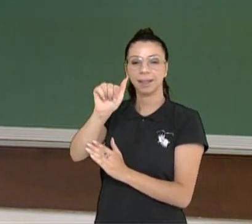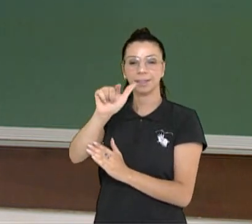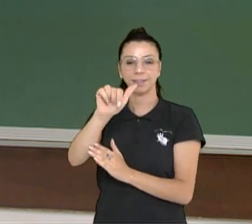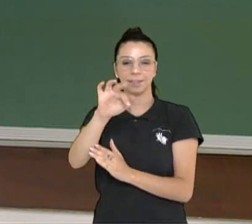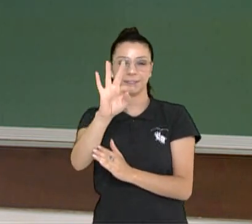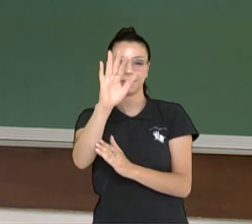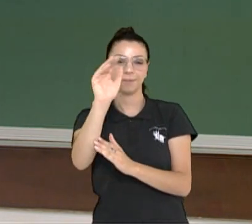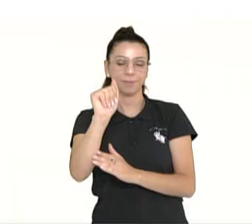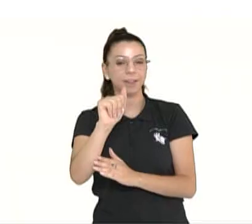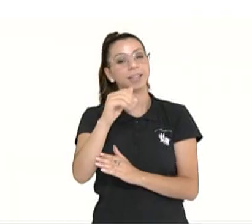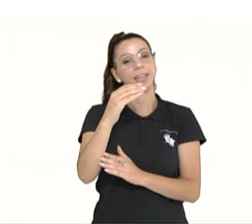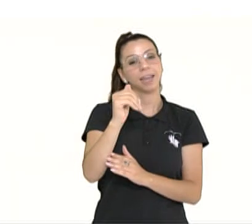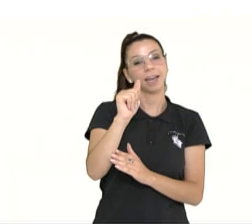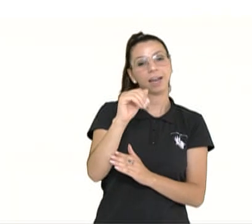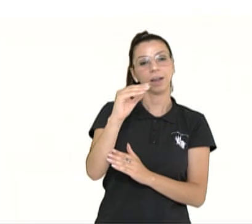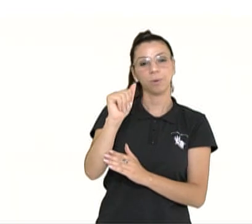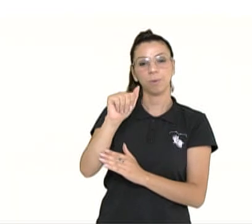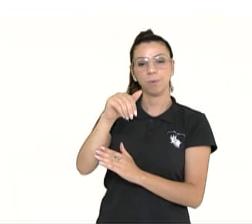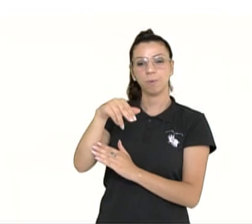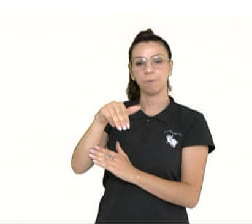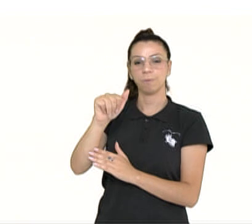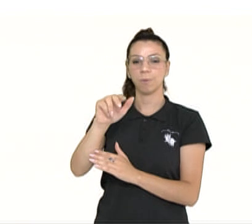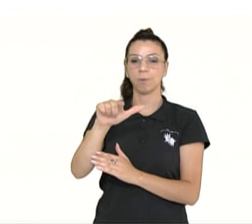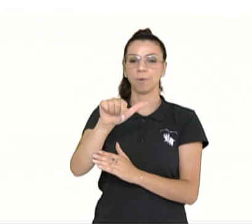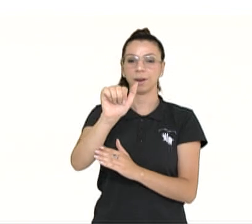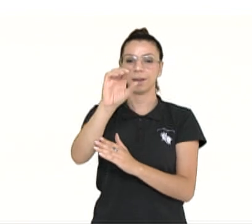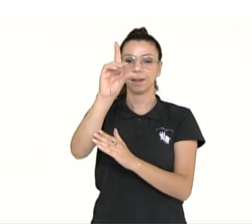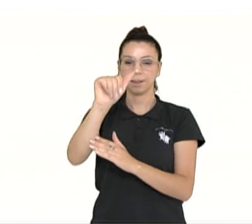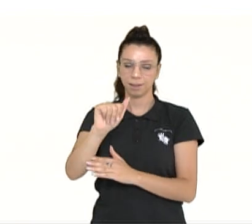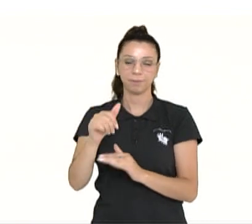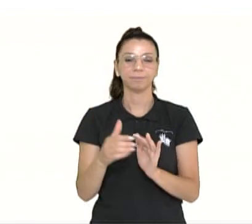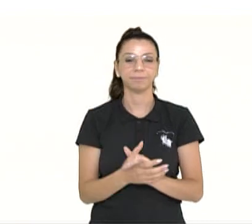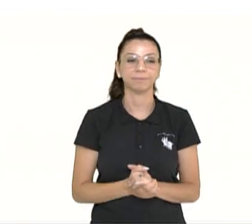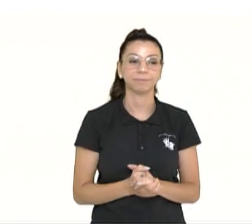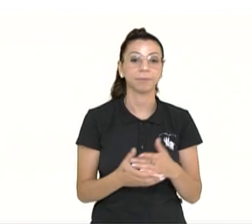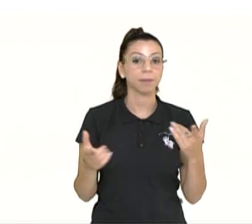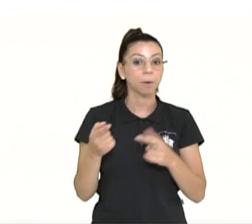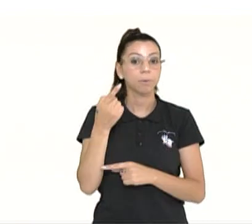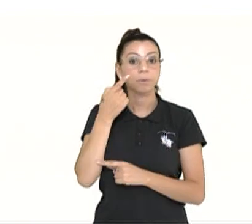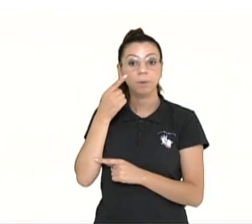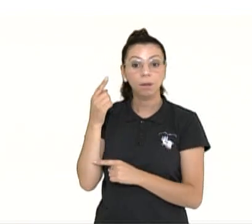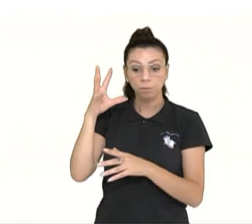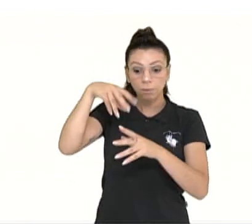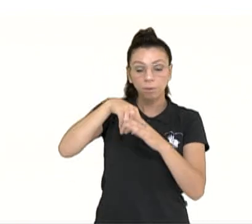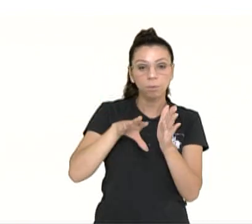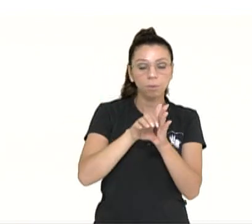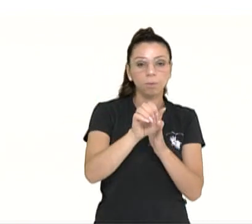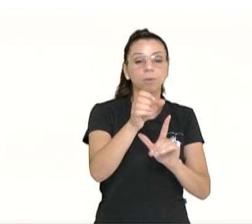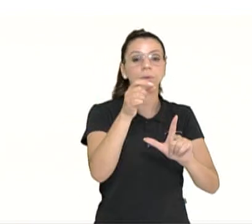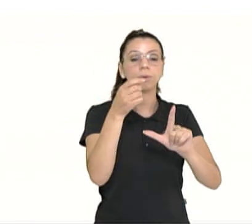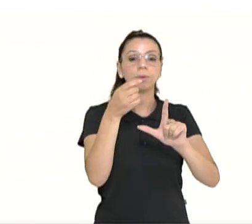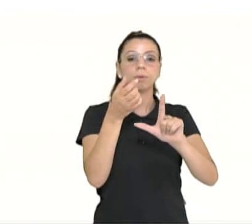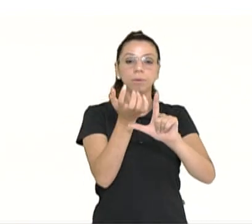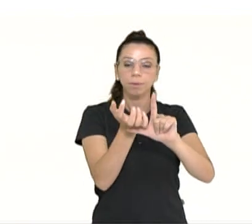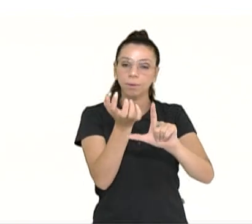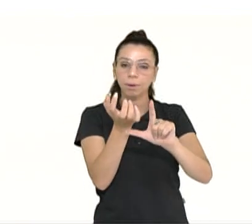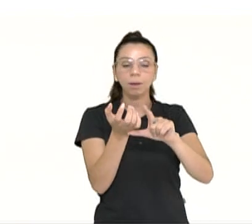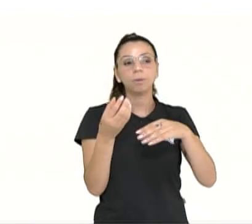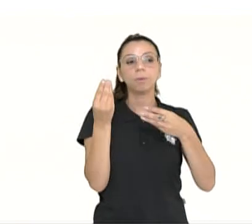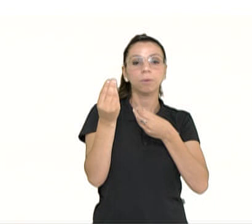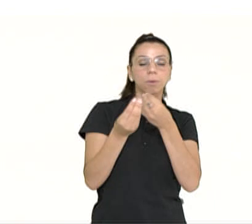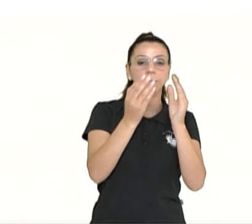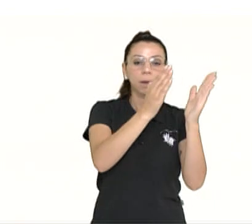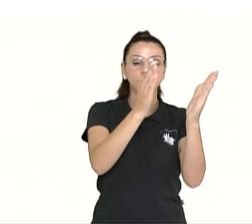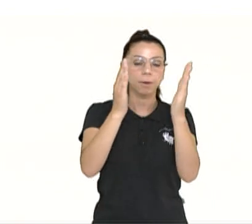para vocês, que é o material que já fica para vocês também de consulta lá no Class, como que a gente escreve, define, tá? A